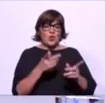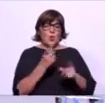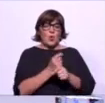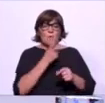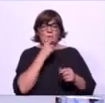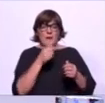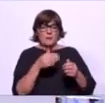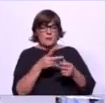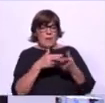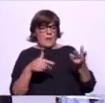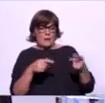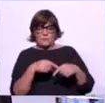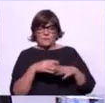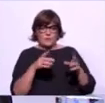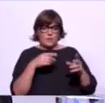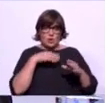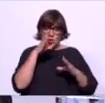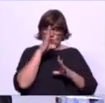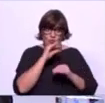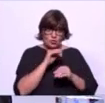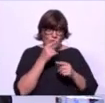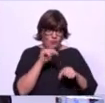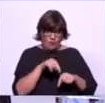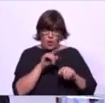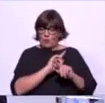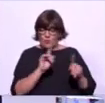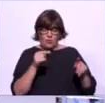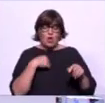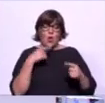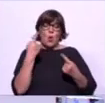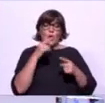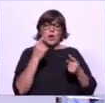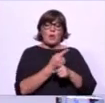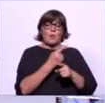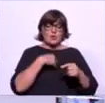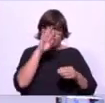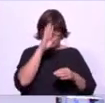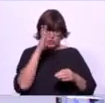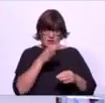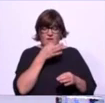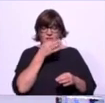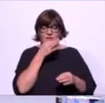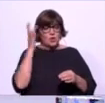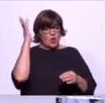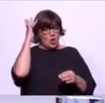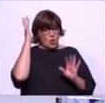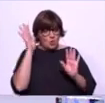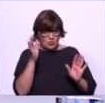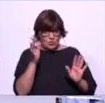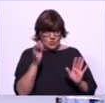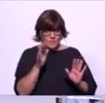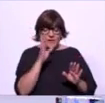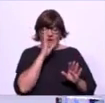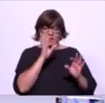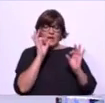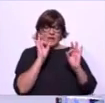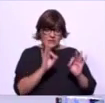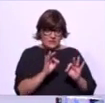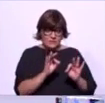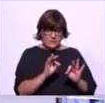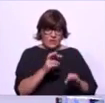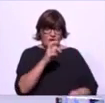etc. Eu não sei se foi ou não foi. A única coisa que eu sei, e isto falando por números, se assim foi,